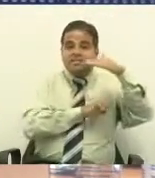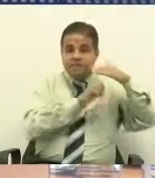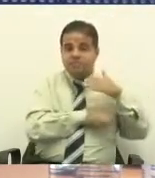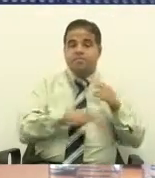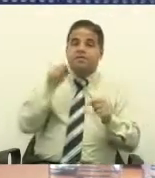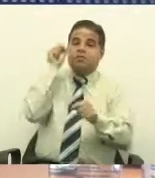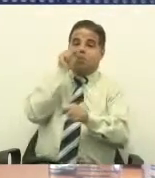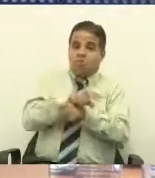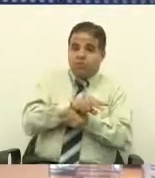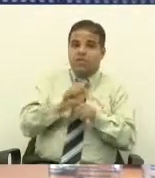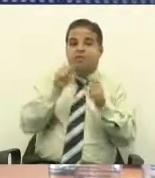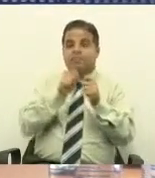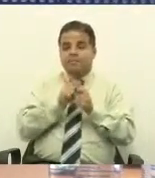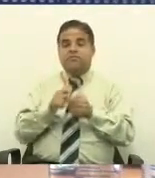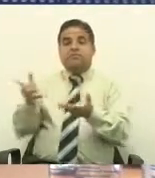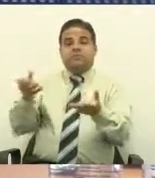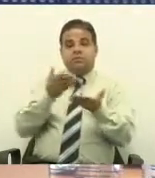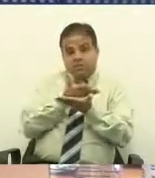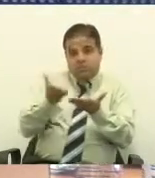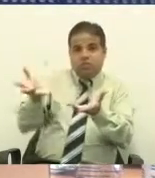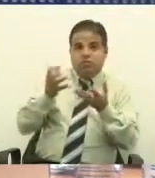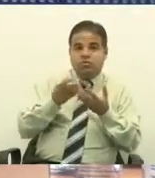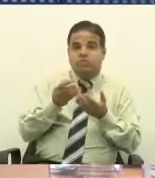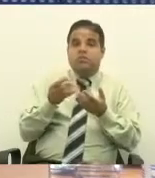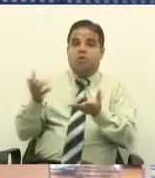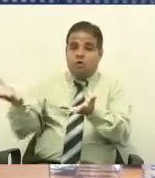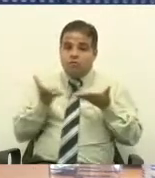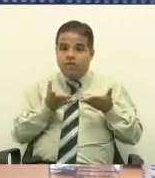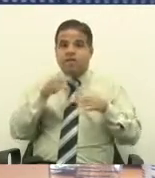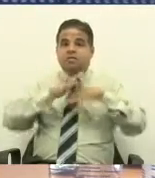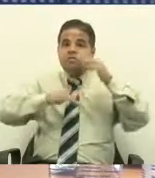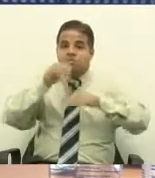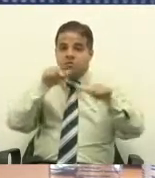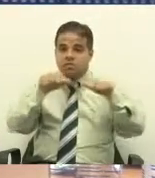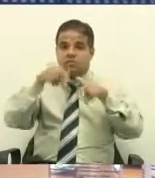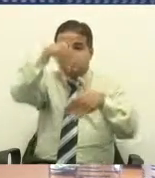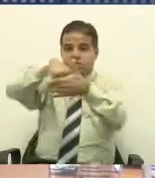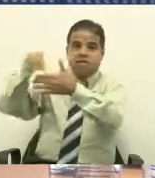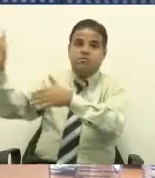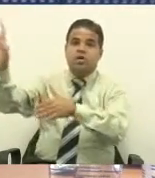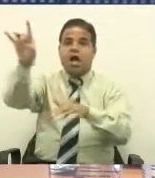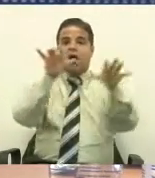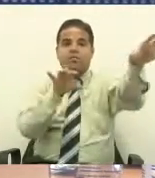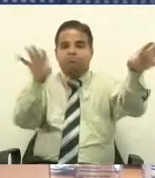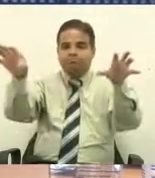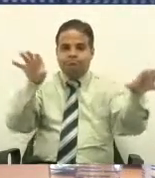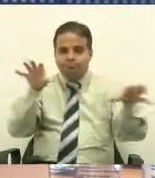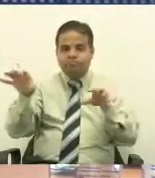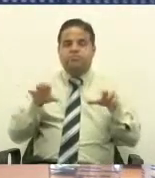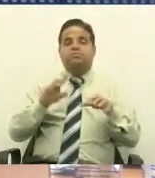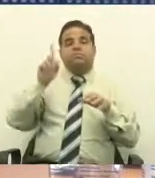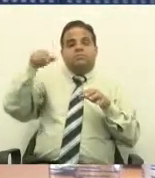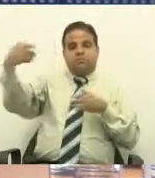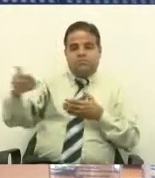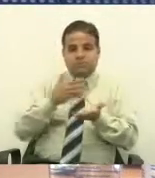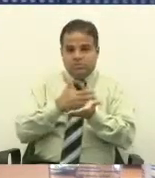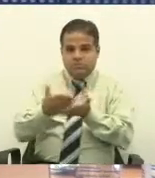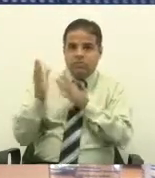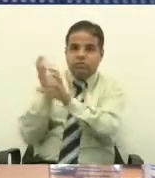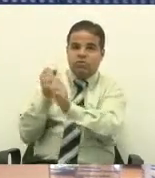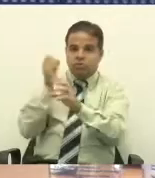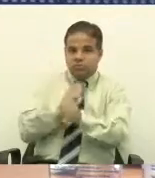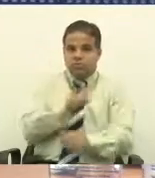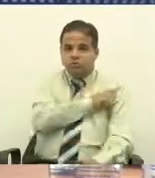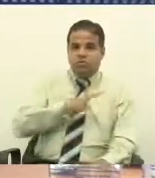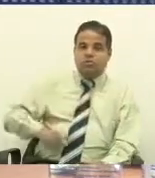para fazer a oferta do serviço dentro desses postos. A partir desse contingenciamento orçamentário do